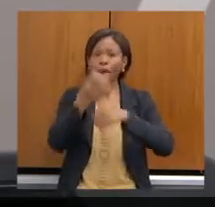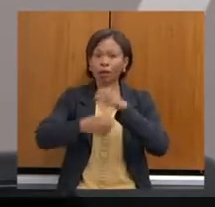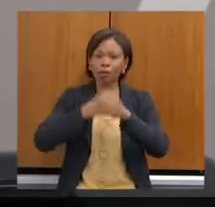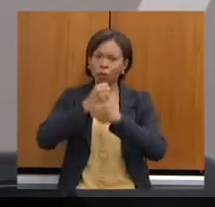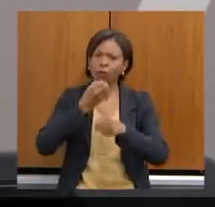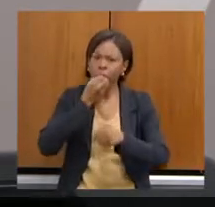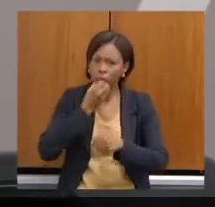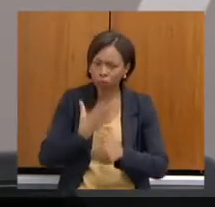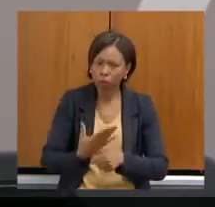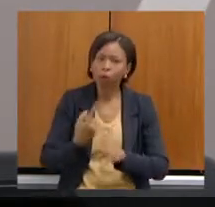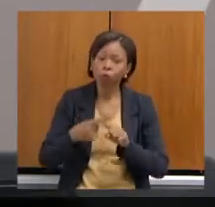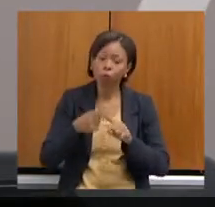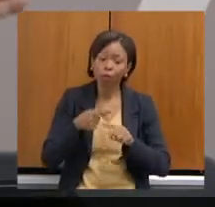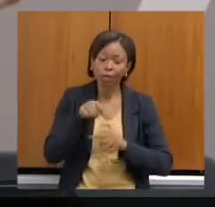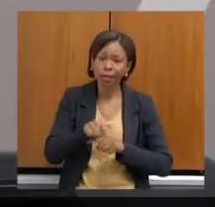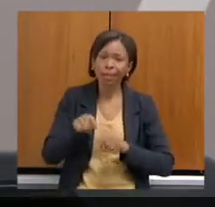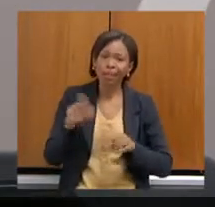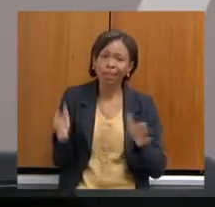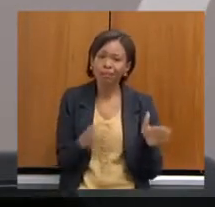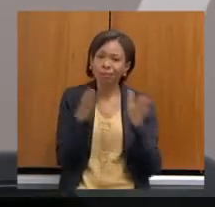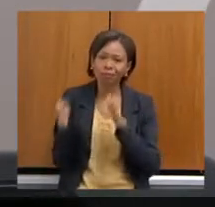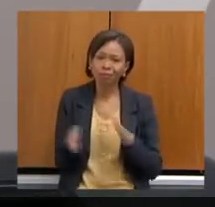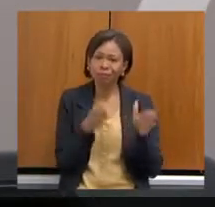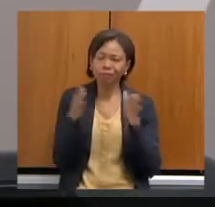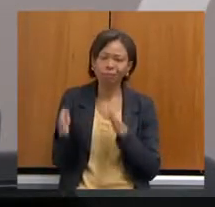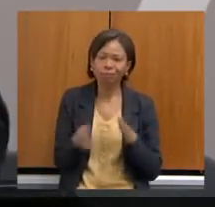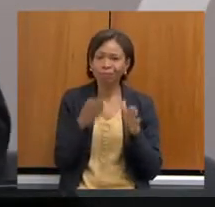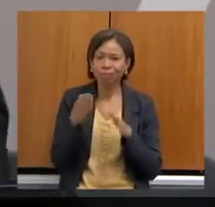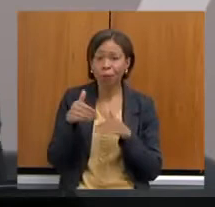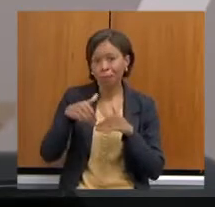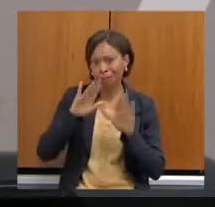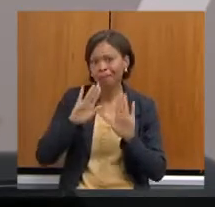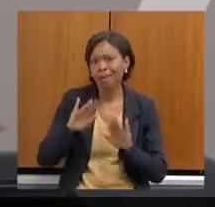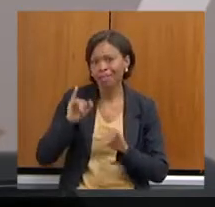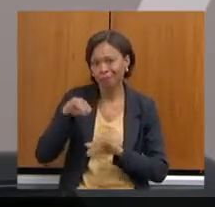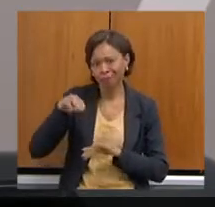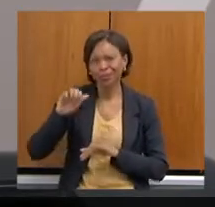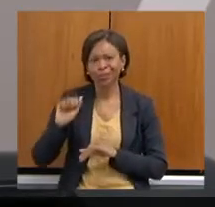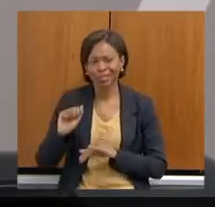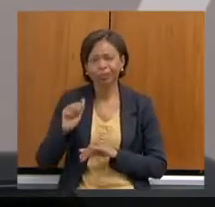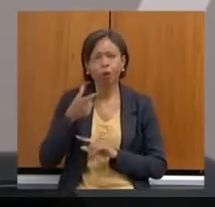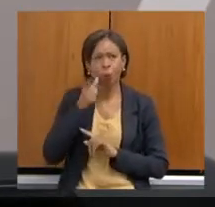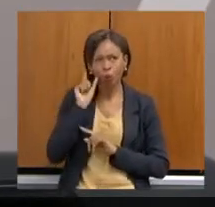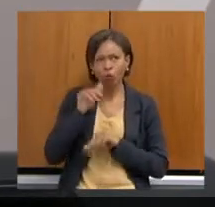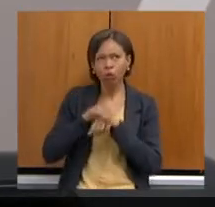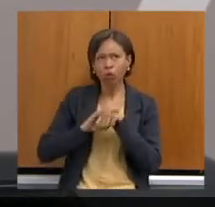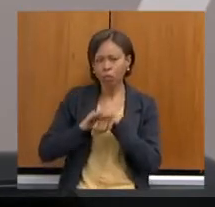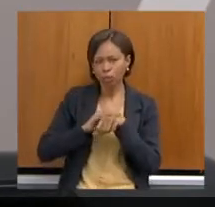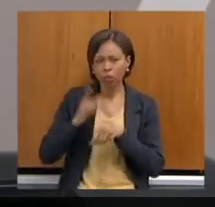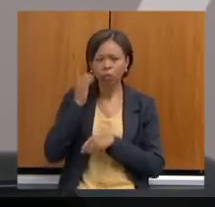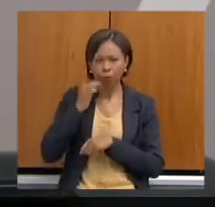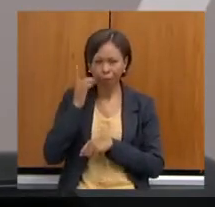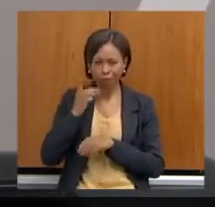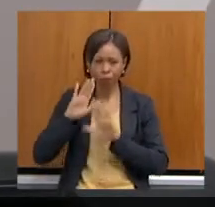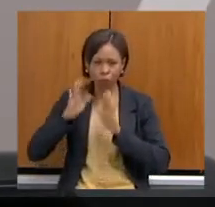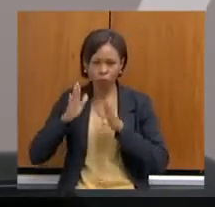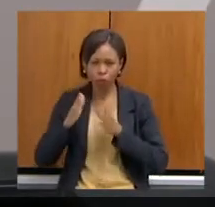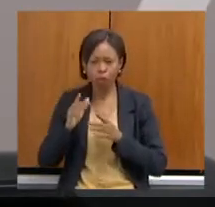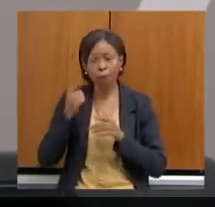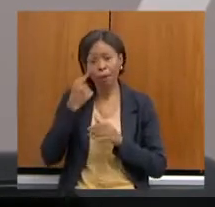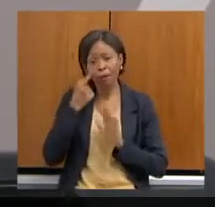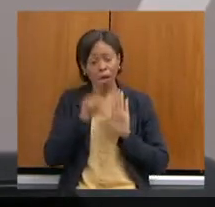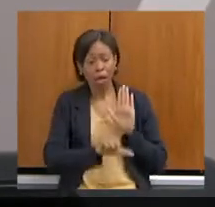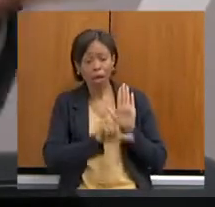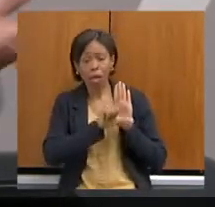do que aquele limite que tá o imã e nós temos que olhar e eu conversei ontem com o deputado Pinheirinho para que a gente possa ver a